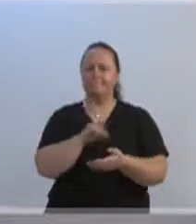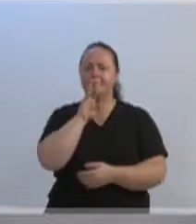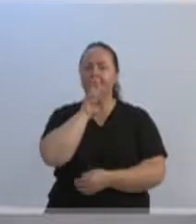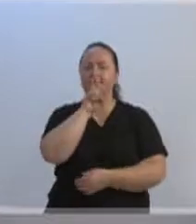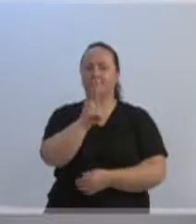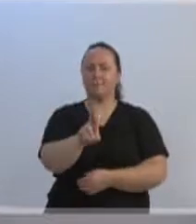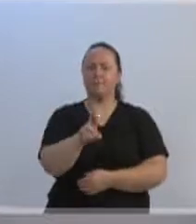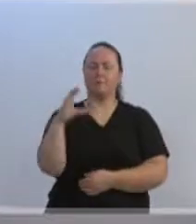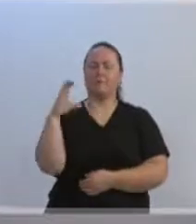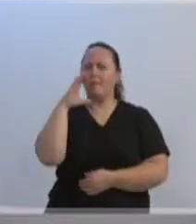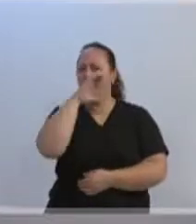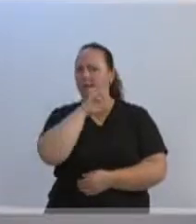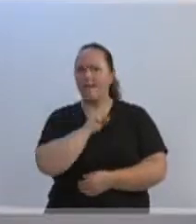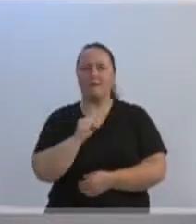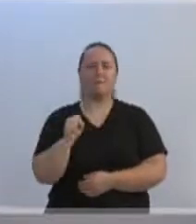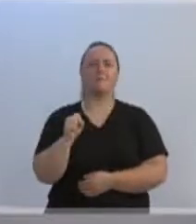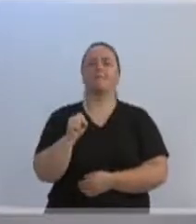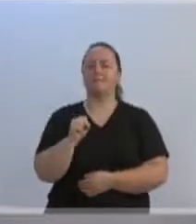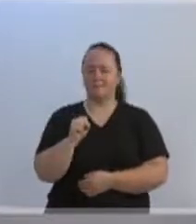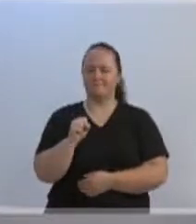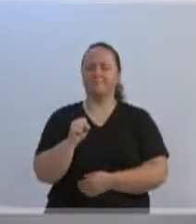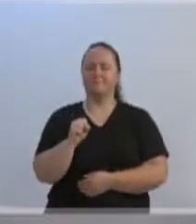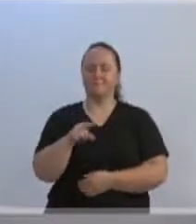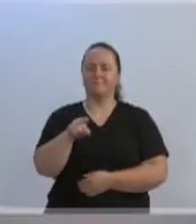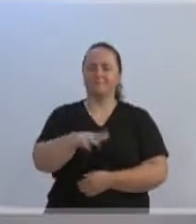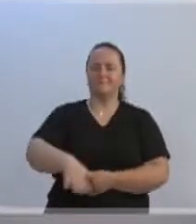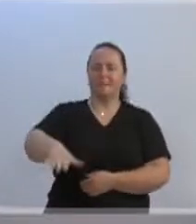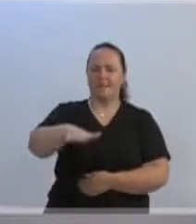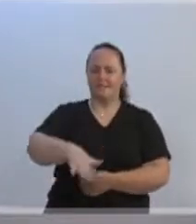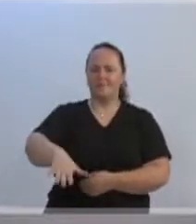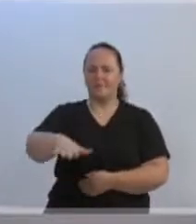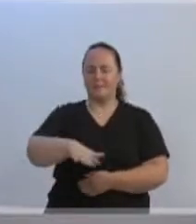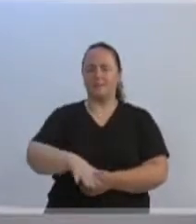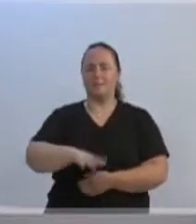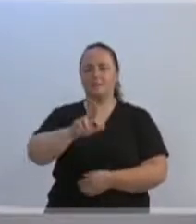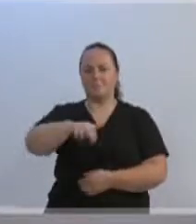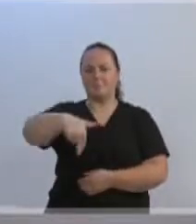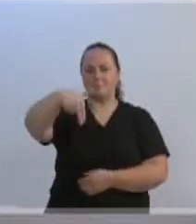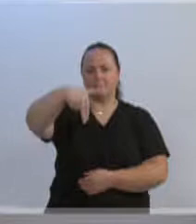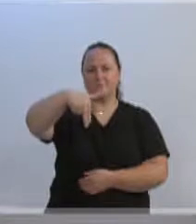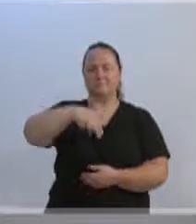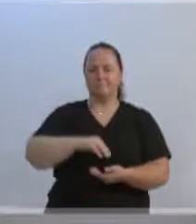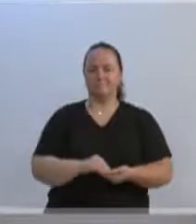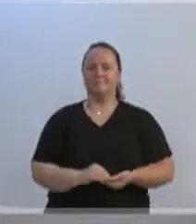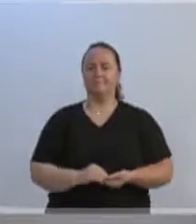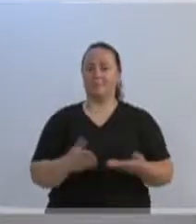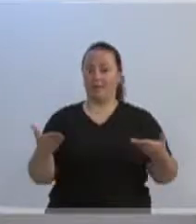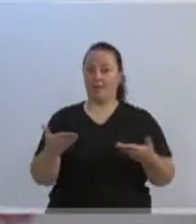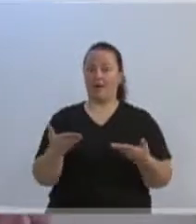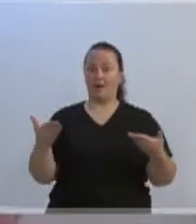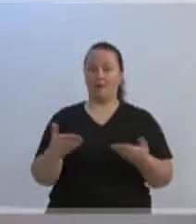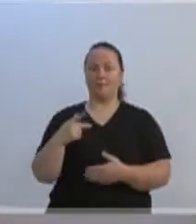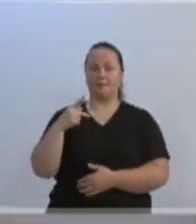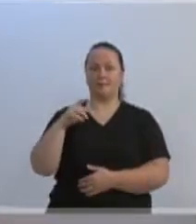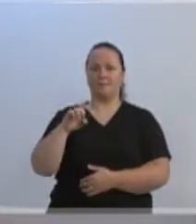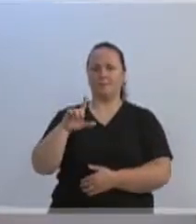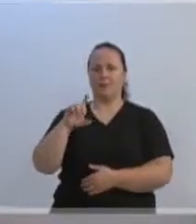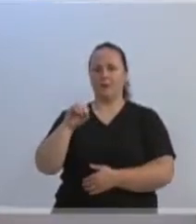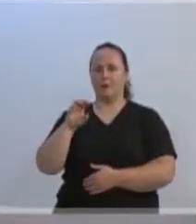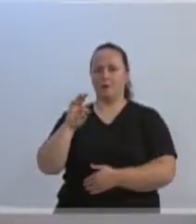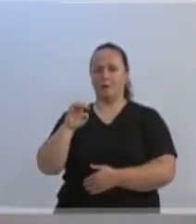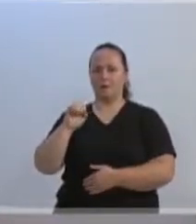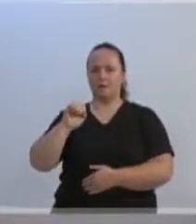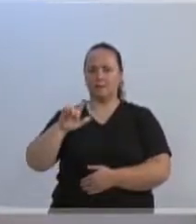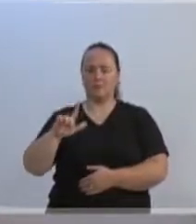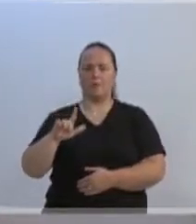rápida para este é região para esta região norte que agora é pelotão onde tocava central também faz